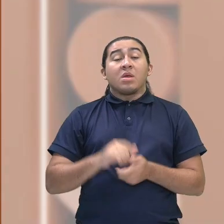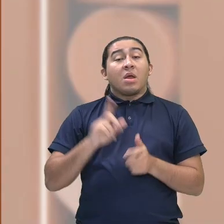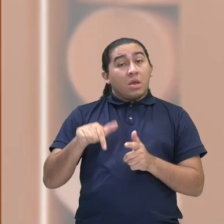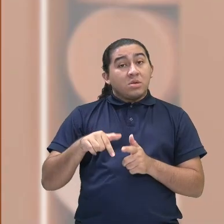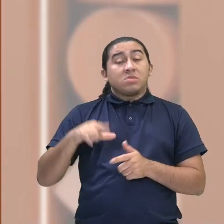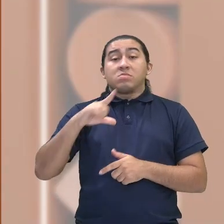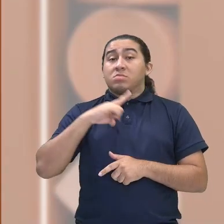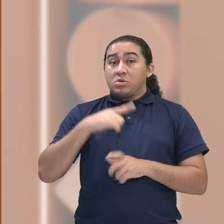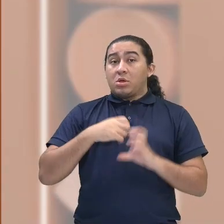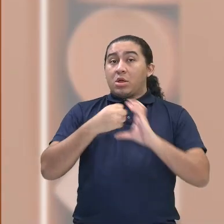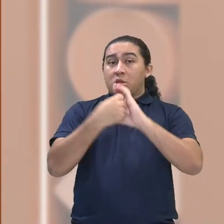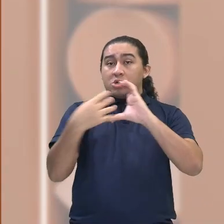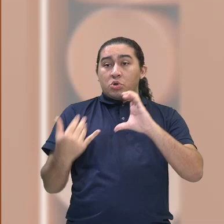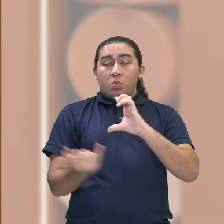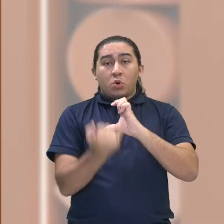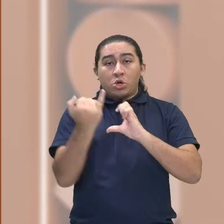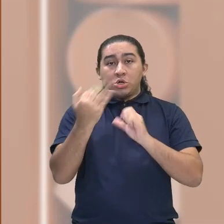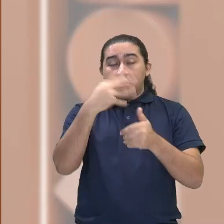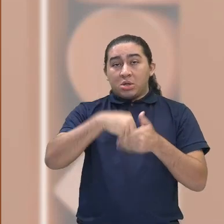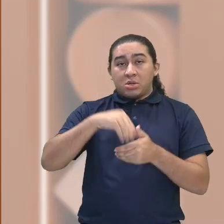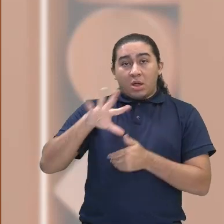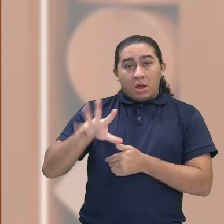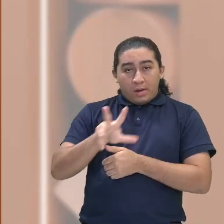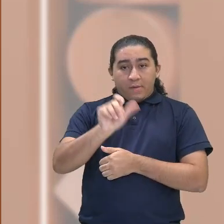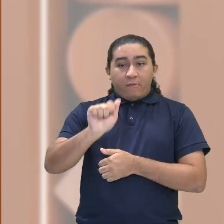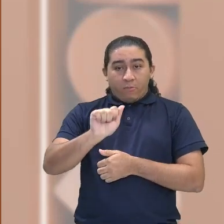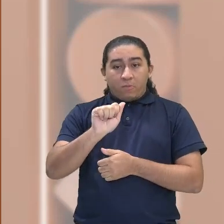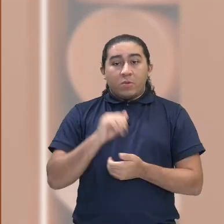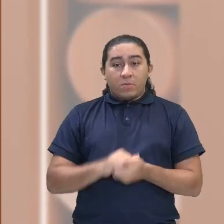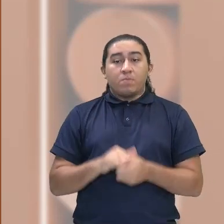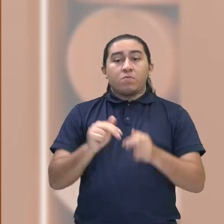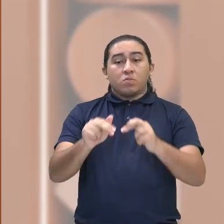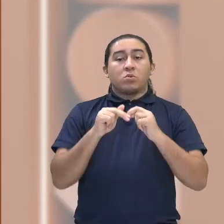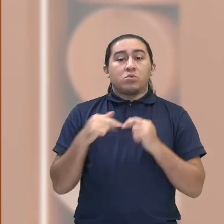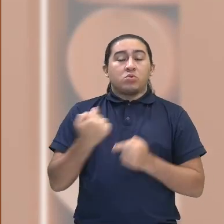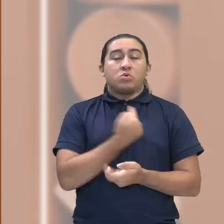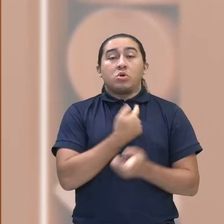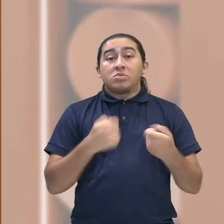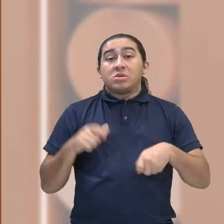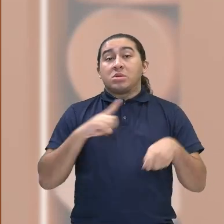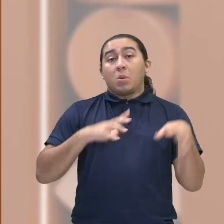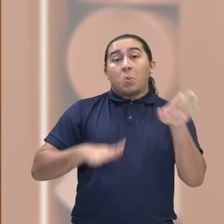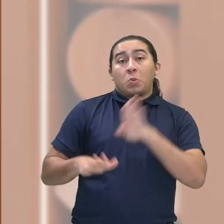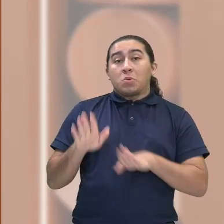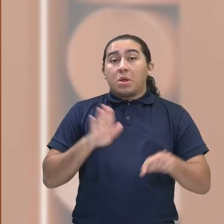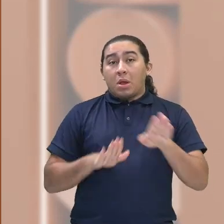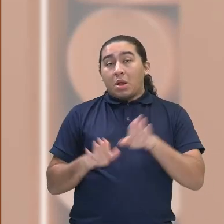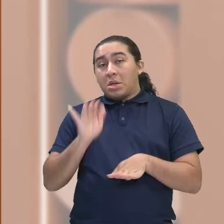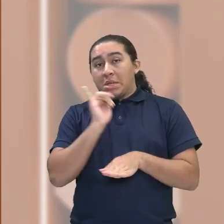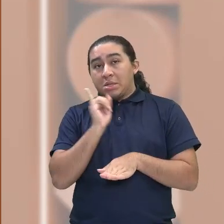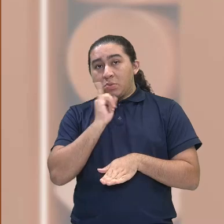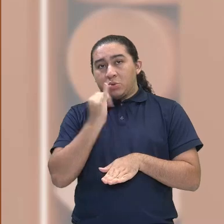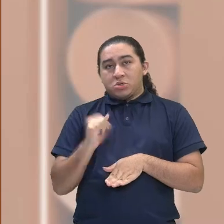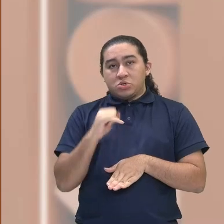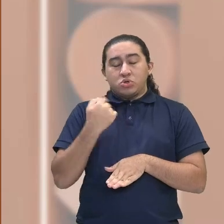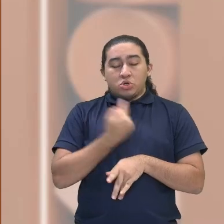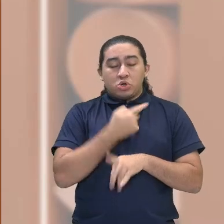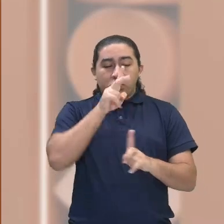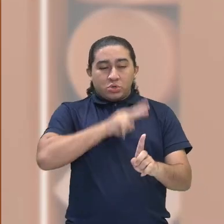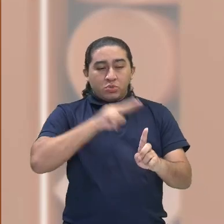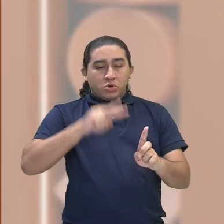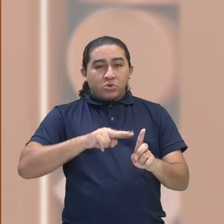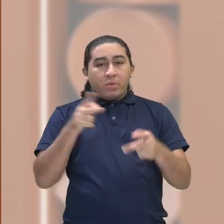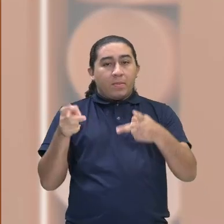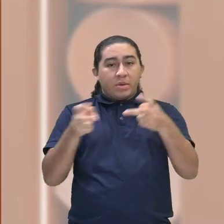faltava também dentro da África. É por isso que a gente tem que ter um pouco de cuidado na visão quando nós olhamos para outro